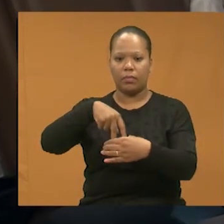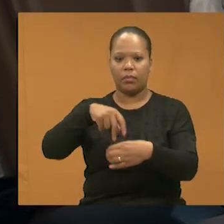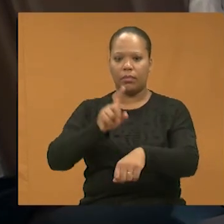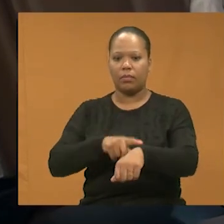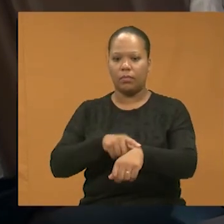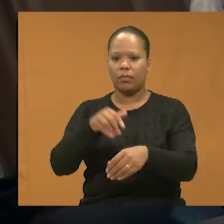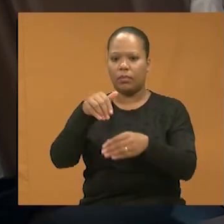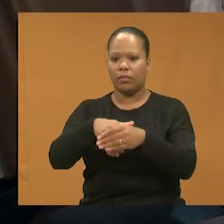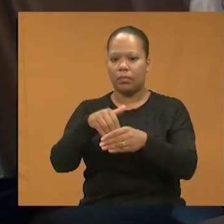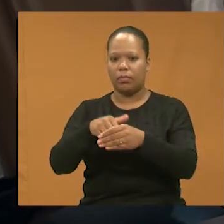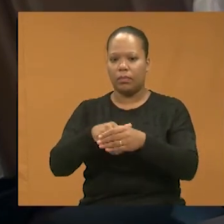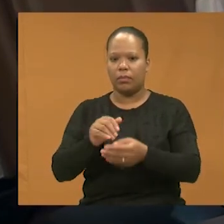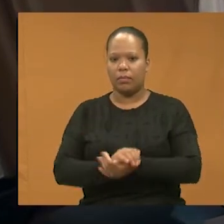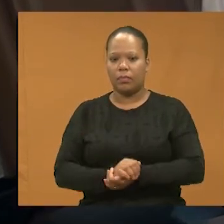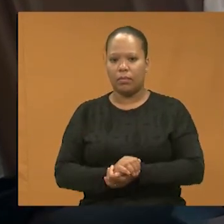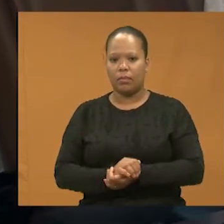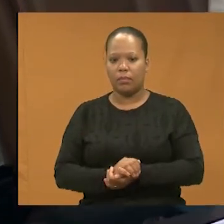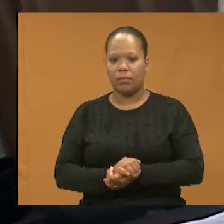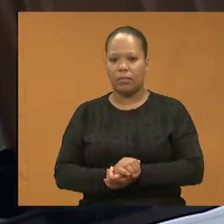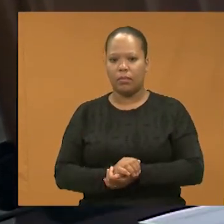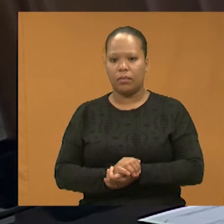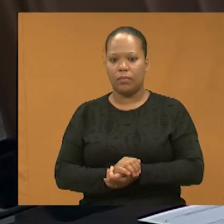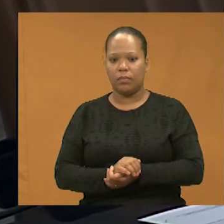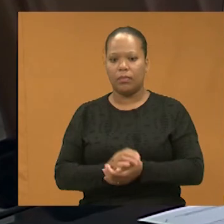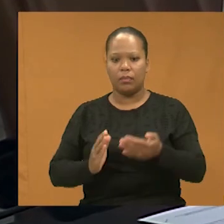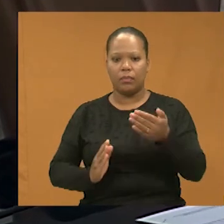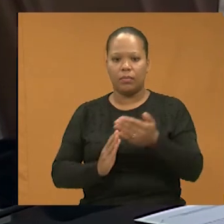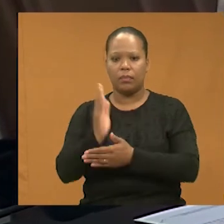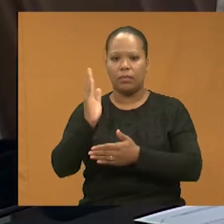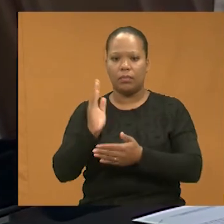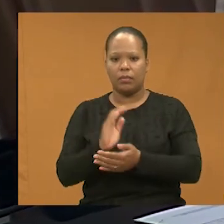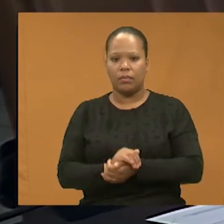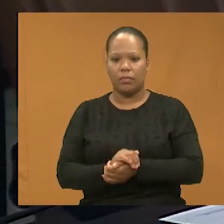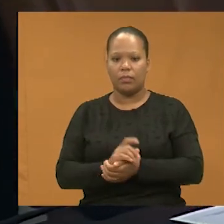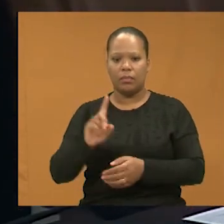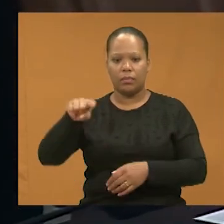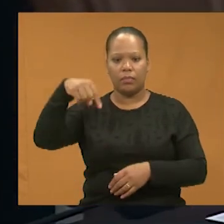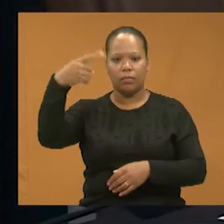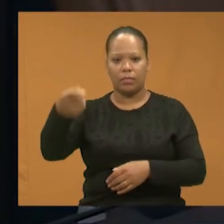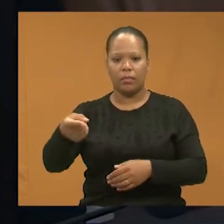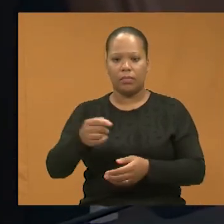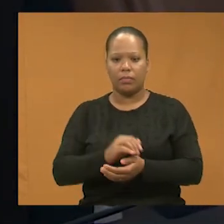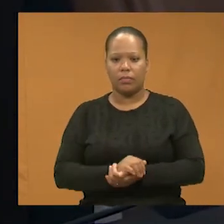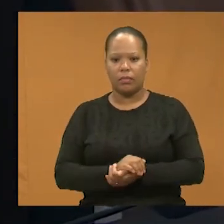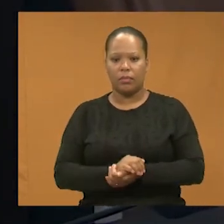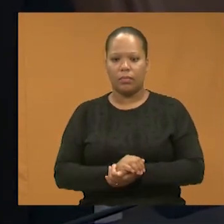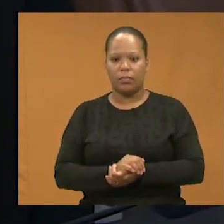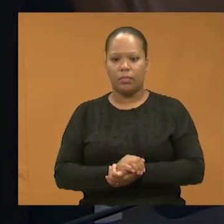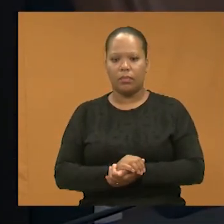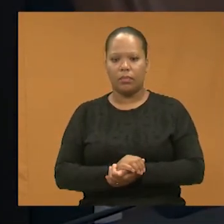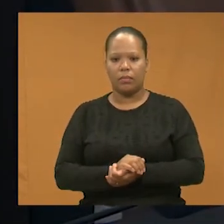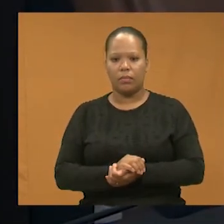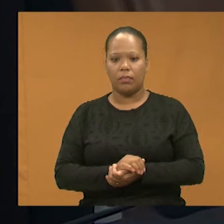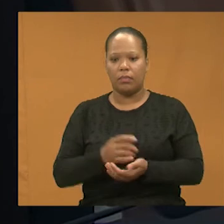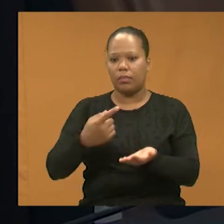hora para votar para a instituição. Então, eu até pediria, se for aprovado, se poderia ser depois, então, por conta do